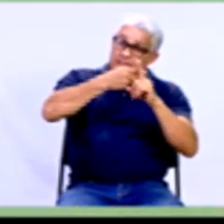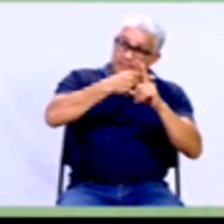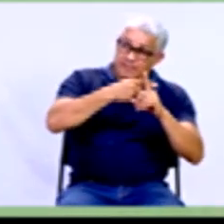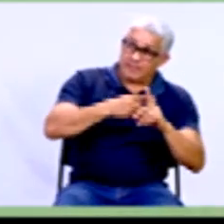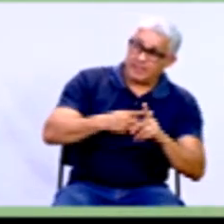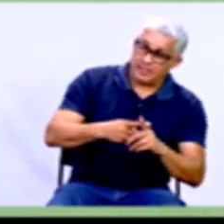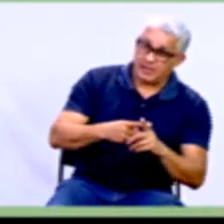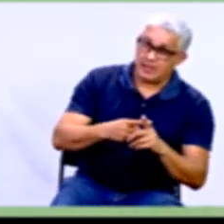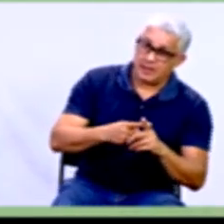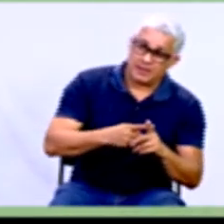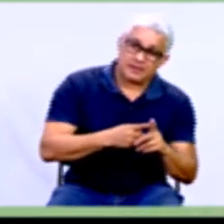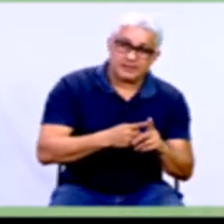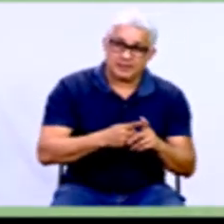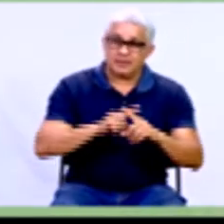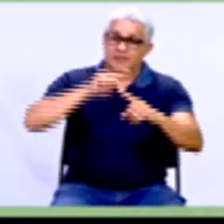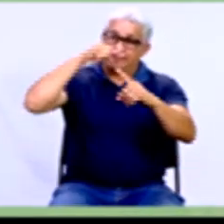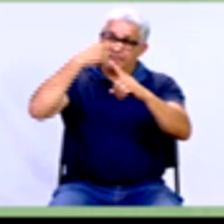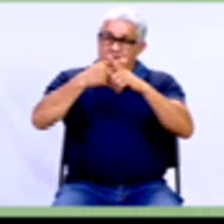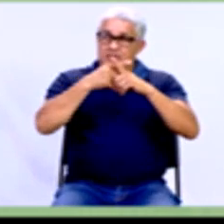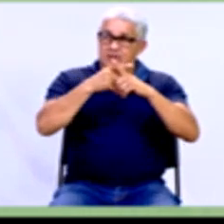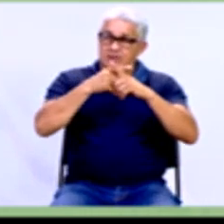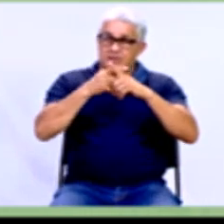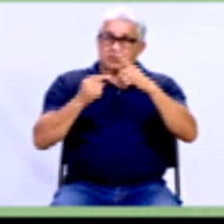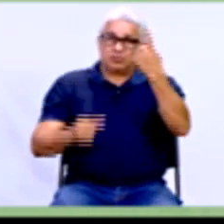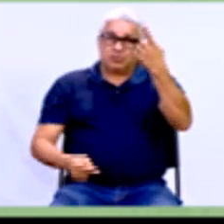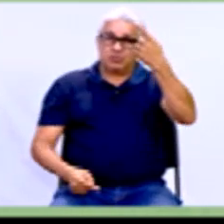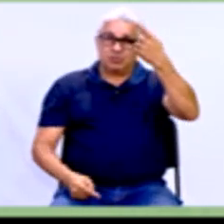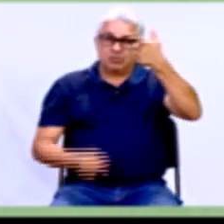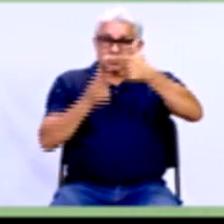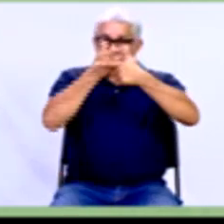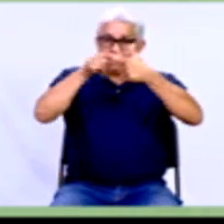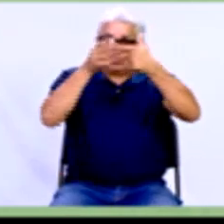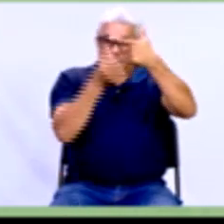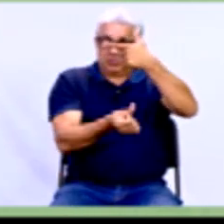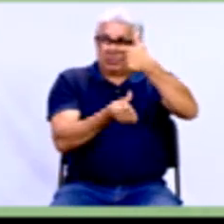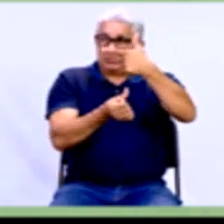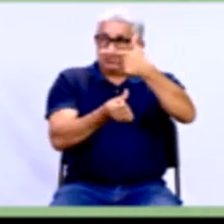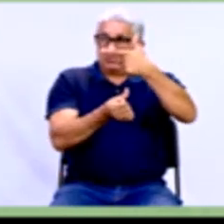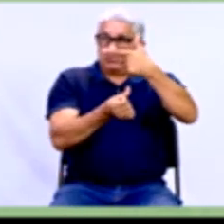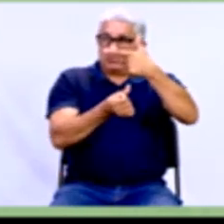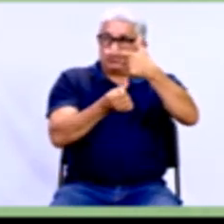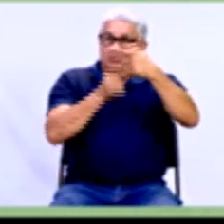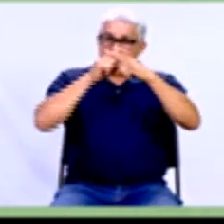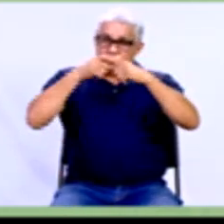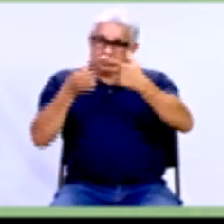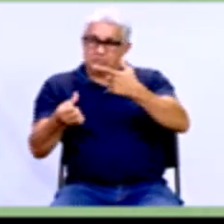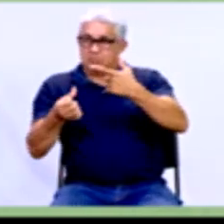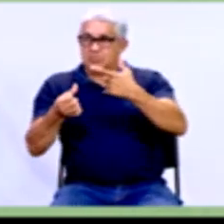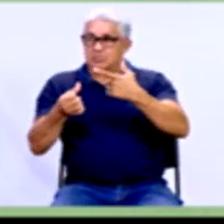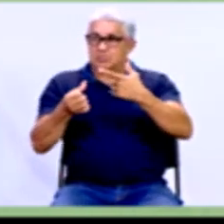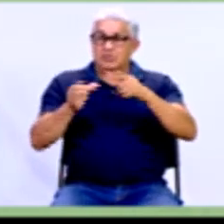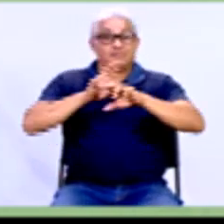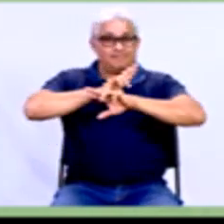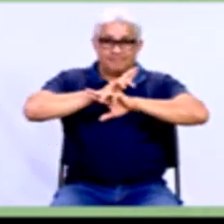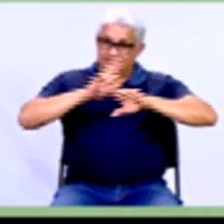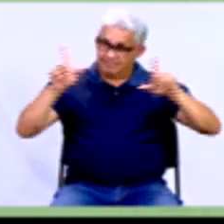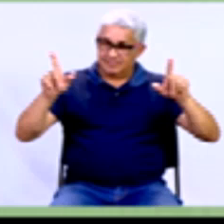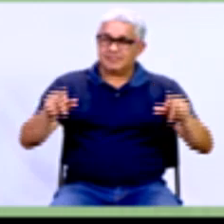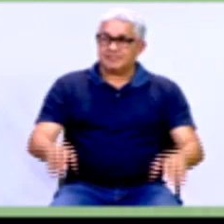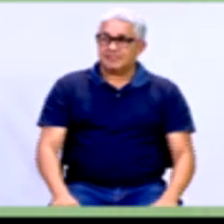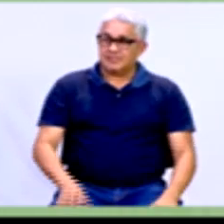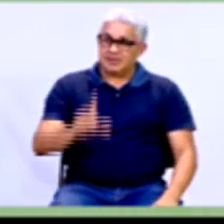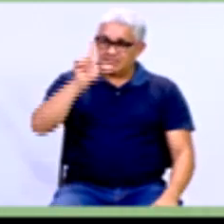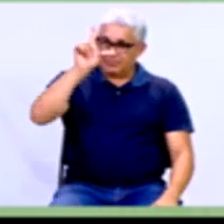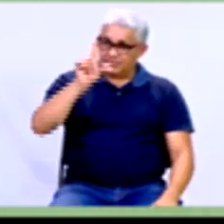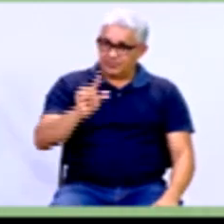aqui mais 1 vezes 1 sobre 6 aqui. E daí ia ficar 6 vezes 6 vezes 6. E a probabilidade ia cair muito mais ainda.